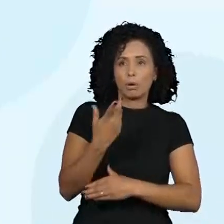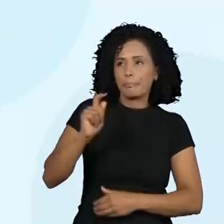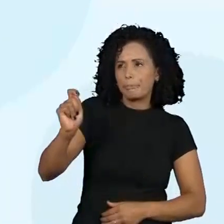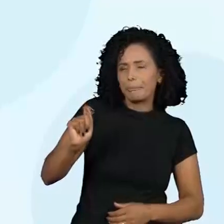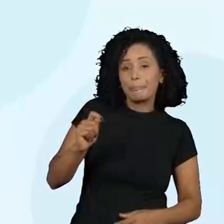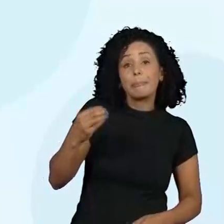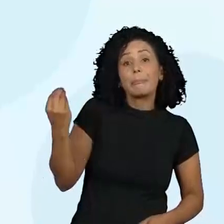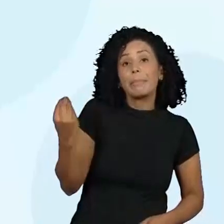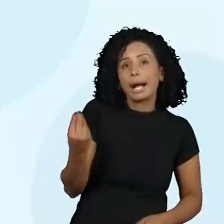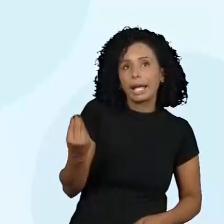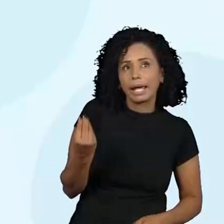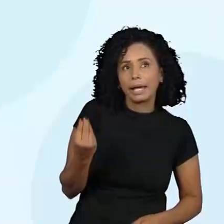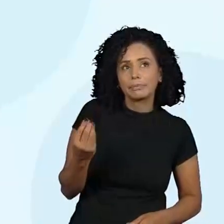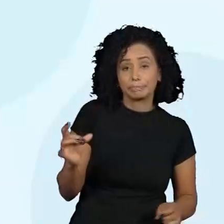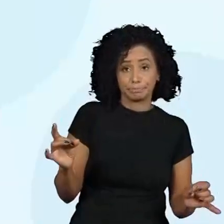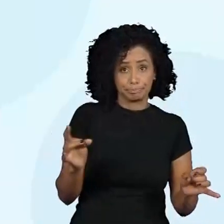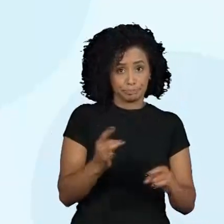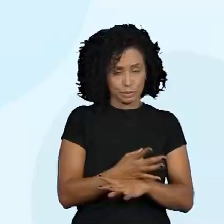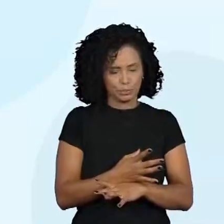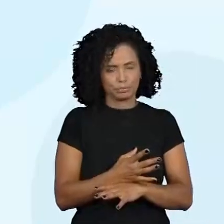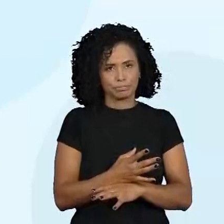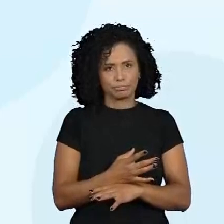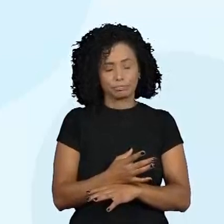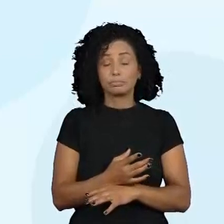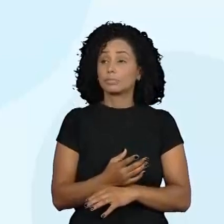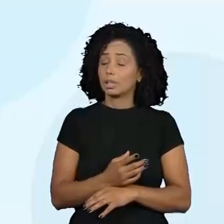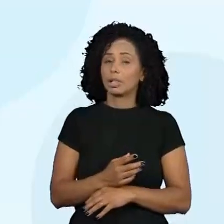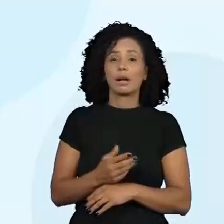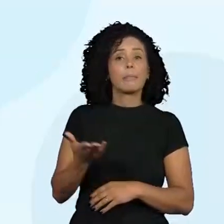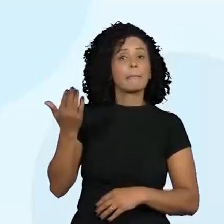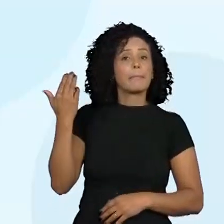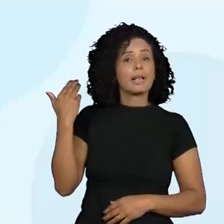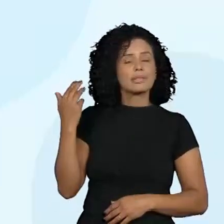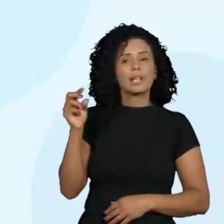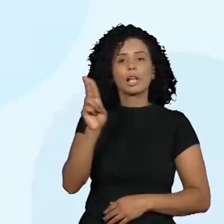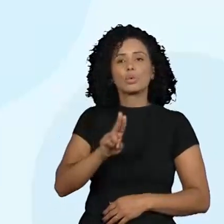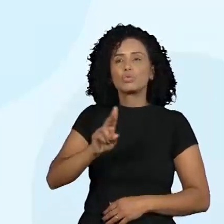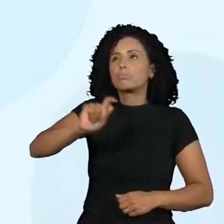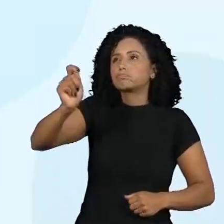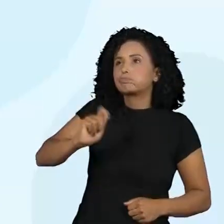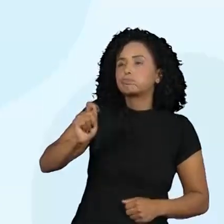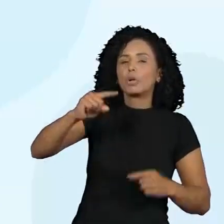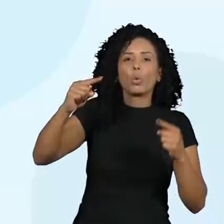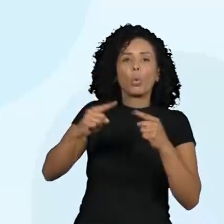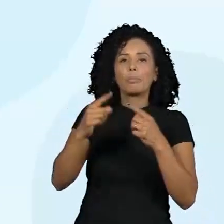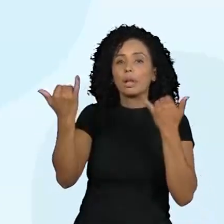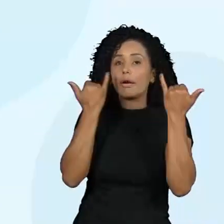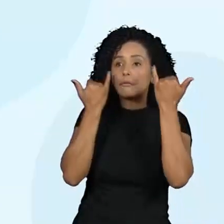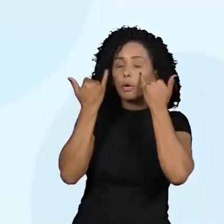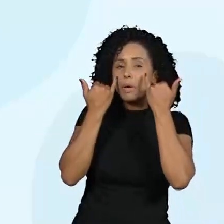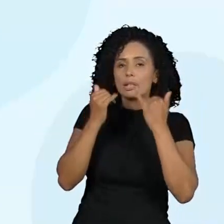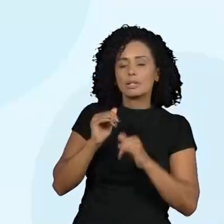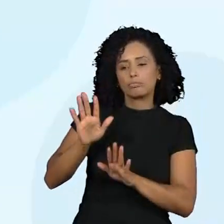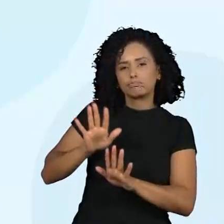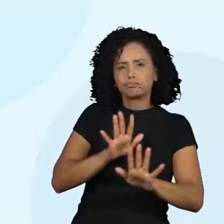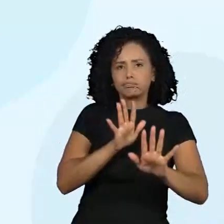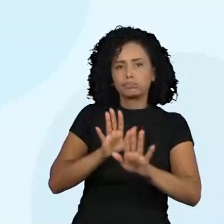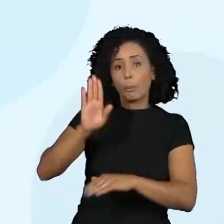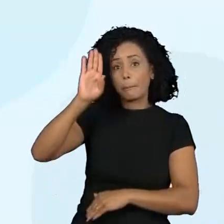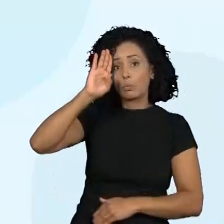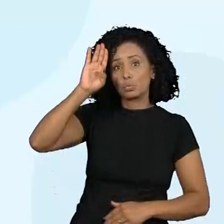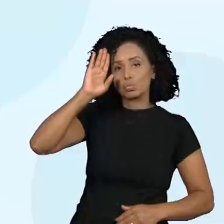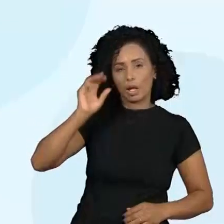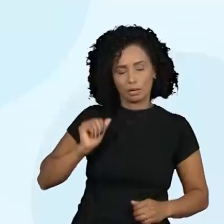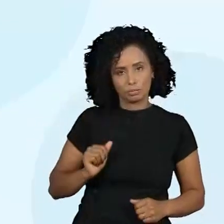criada? Ela era utilizada como um dispositivo de sinalização militar. E ainda trouxe mais informações.